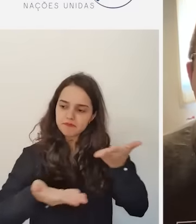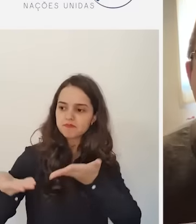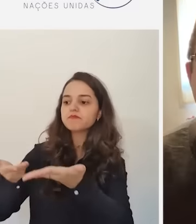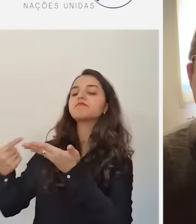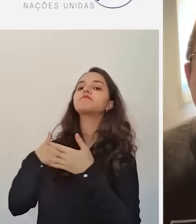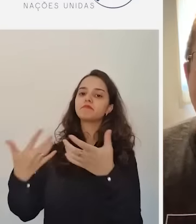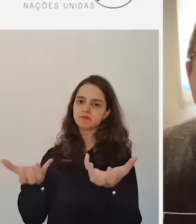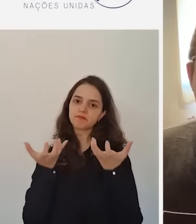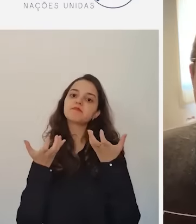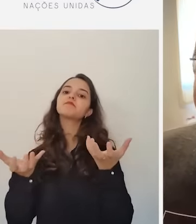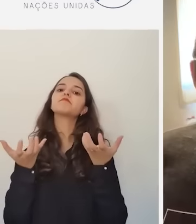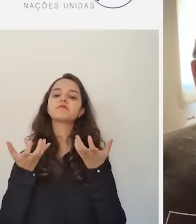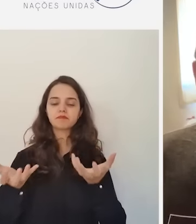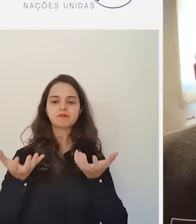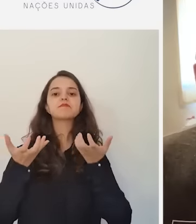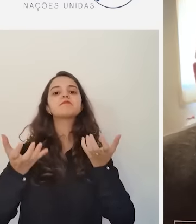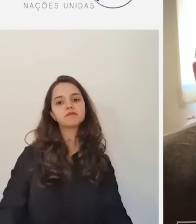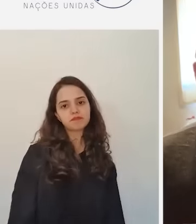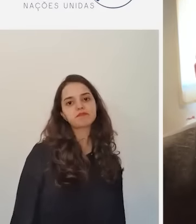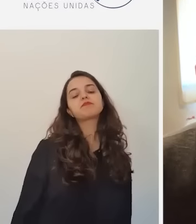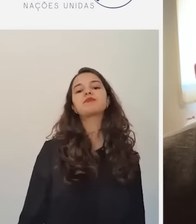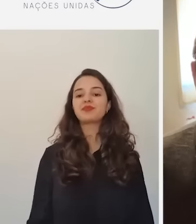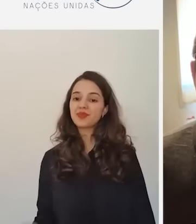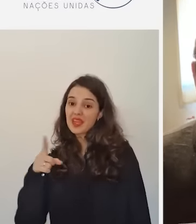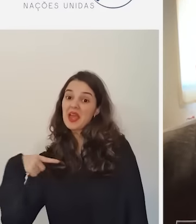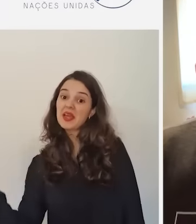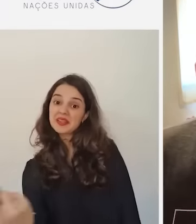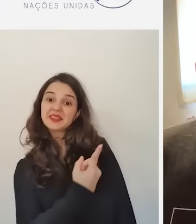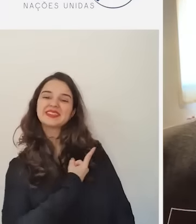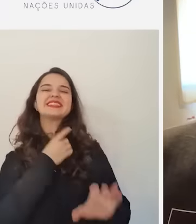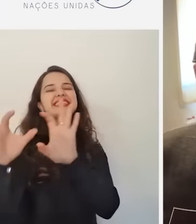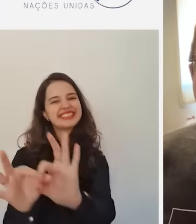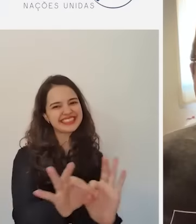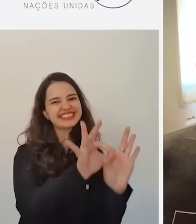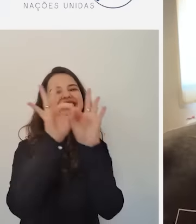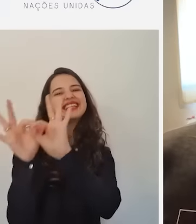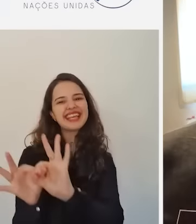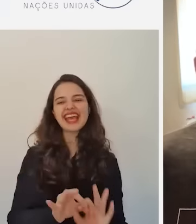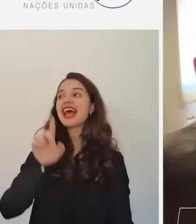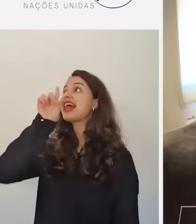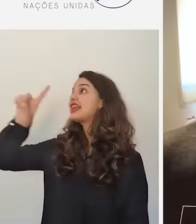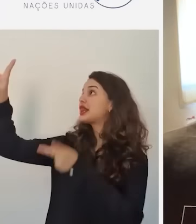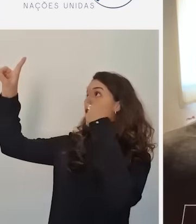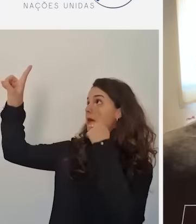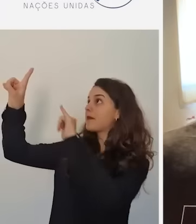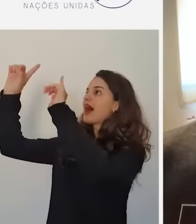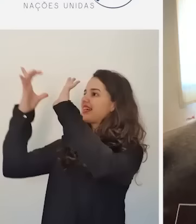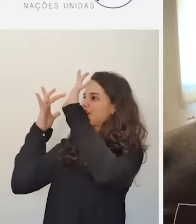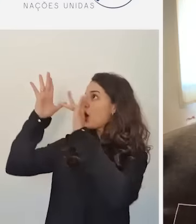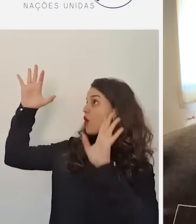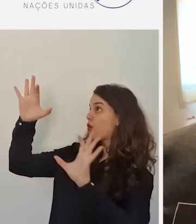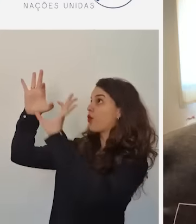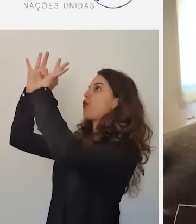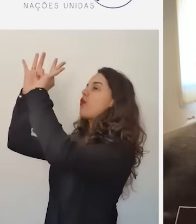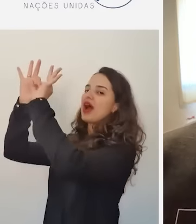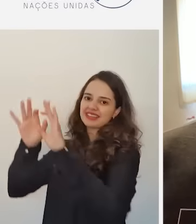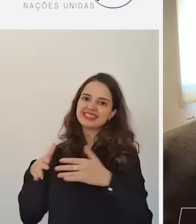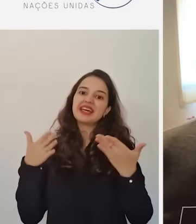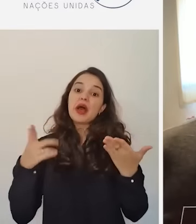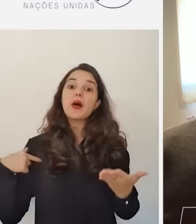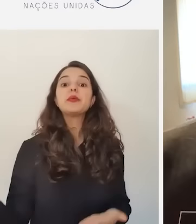Jesus é que seor como Pai em Cristo é temos que